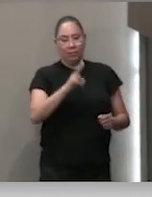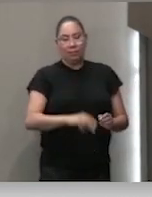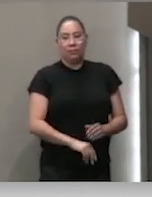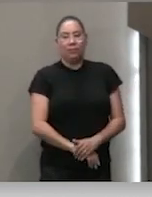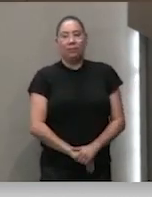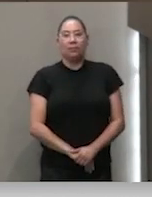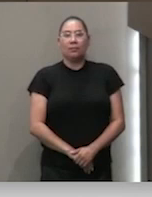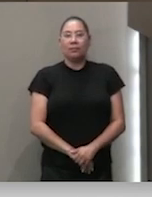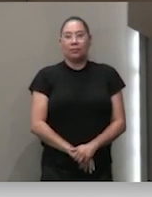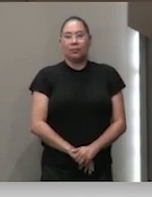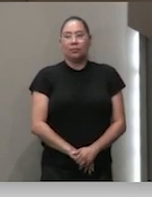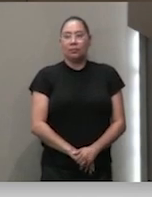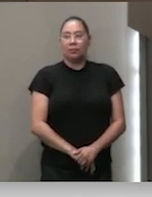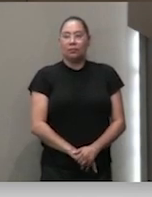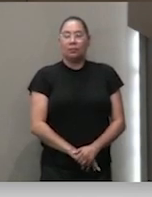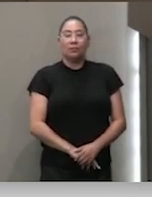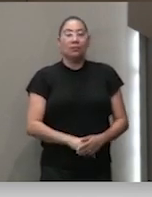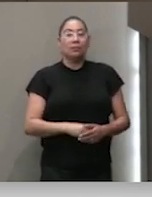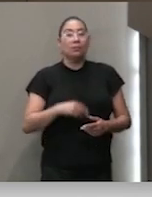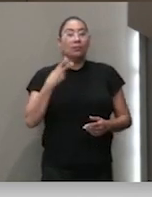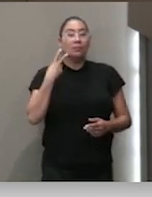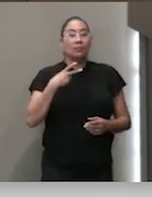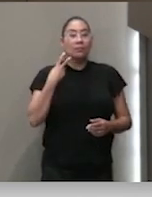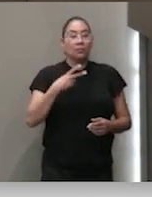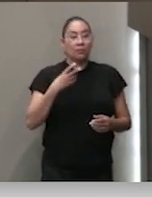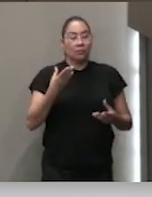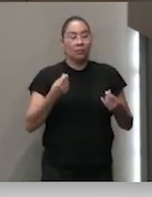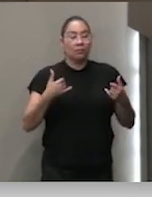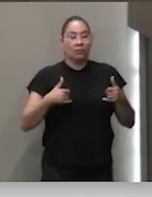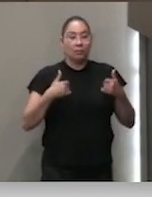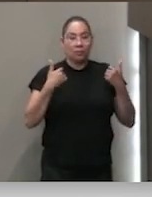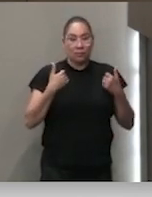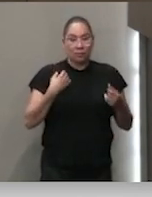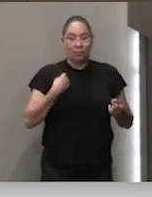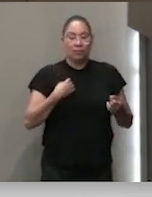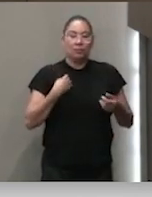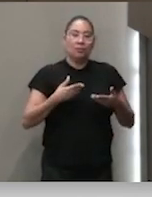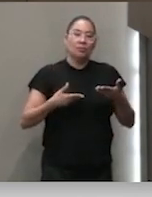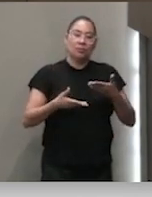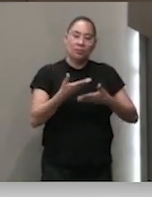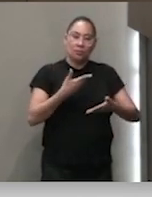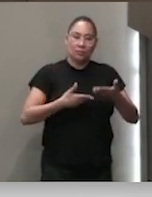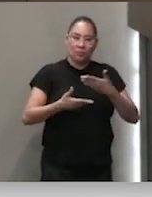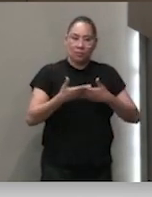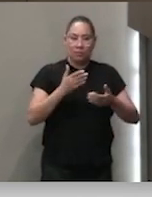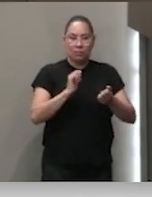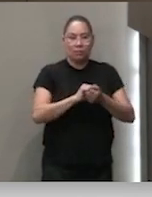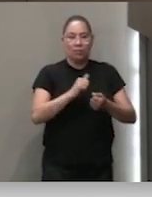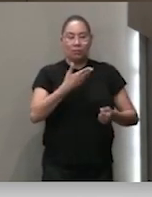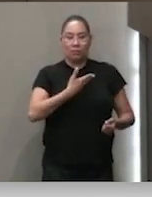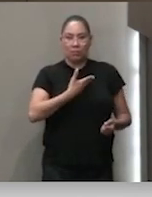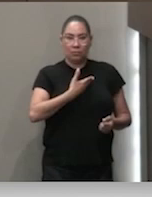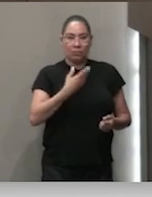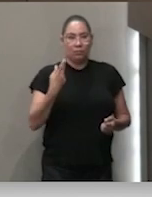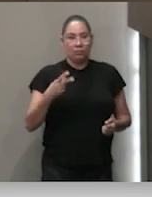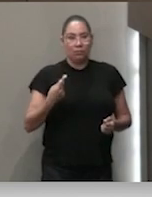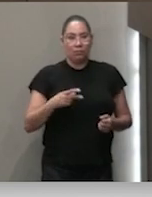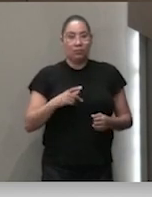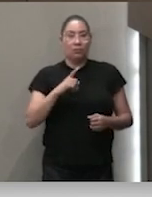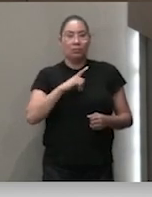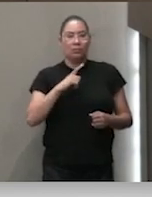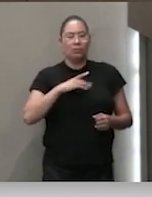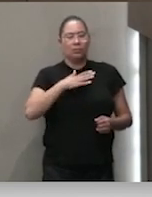Candei. Vereador Gleison, foi uma honra ter dividido esse parlamento com um amigo, tive uma